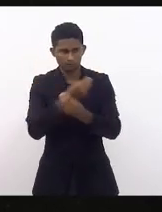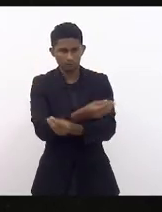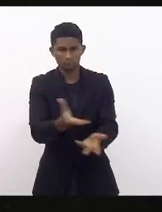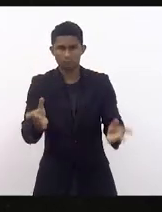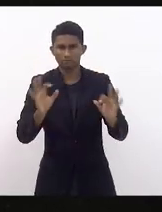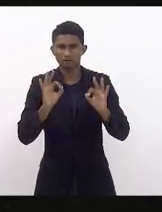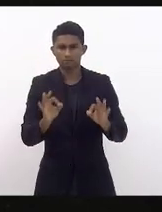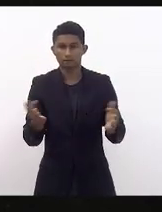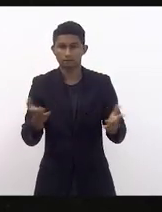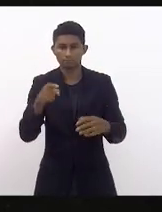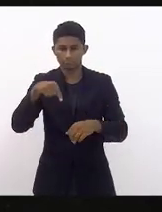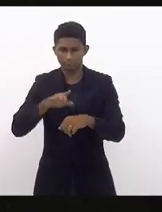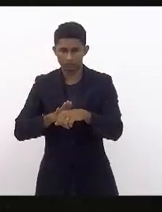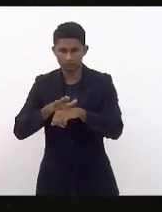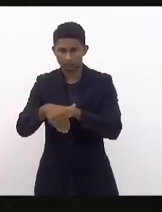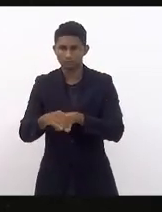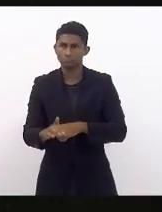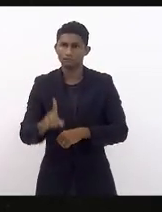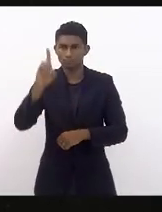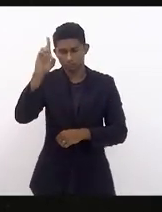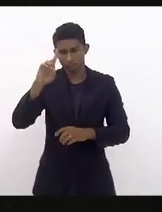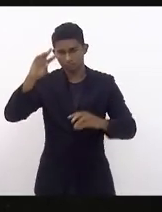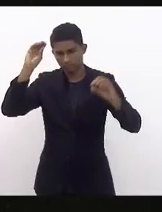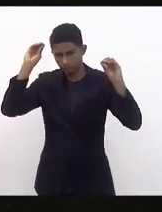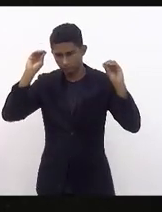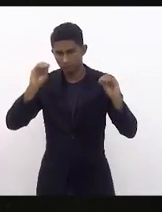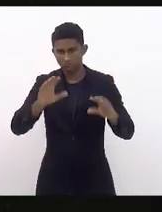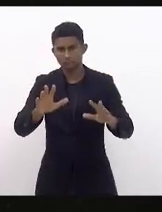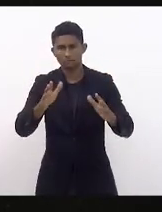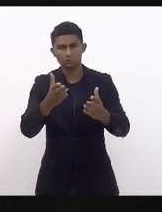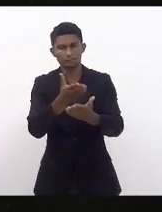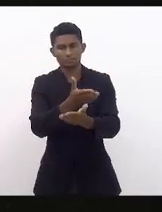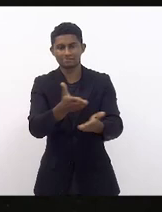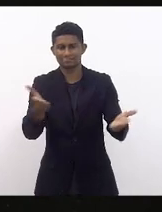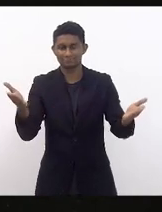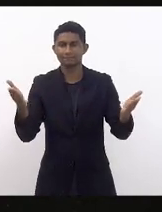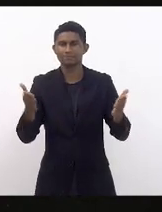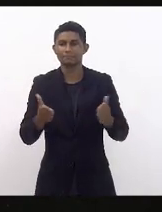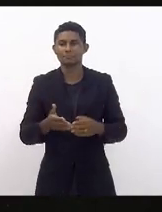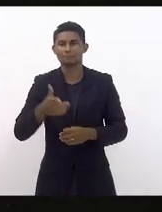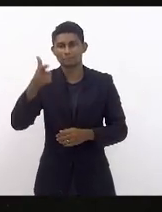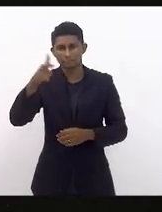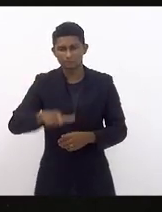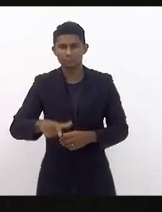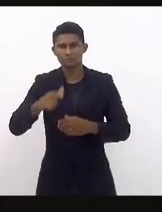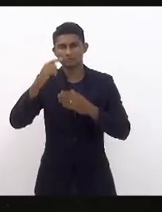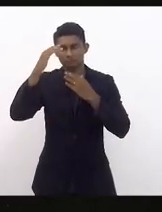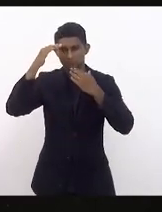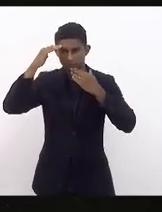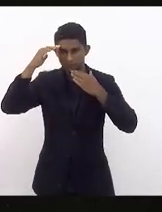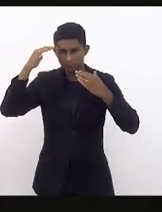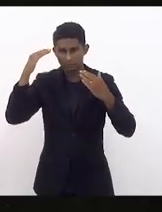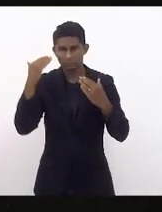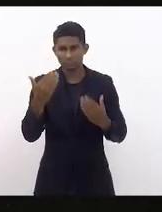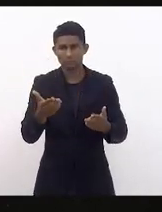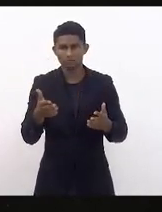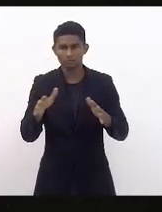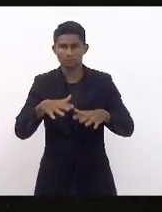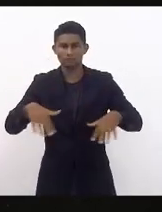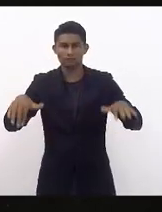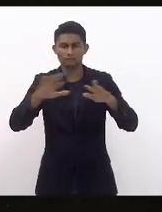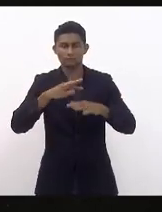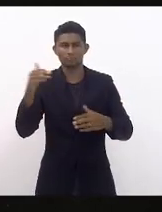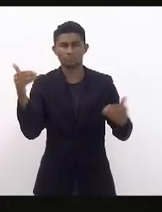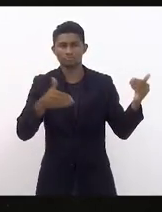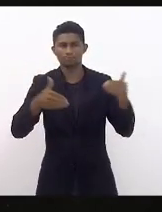possa, nesta noite, abençoar a todos. E mais uma vez, o meu muito obrigado pela presença de